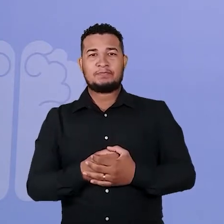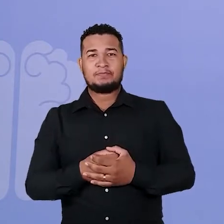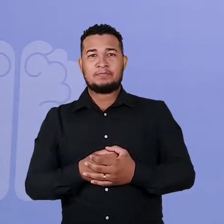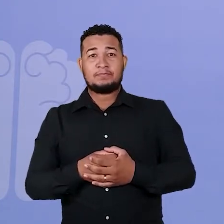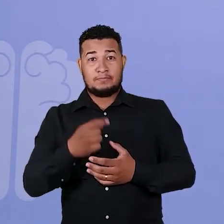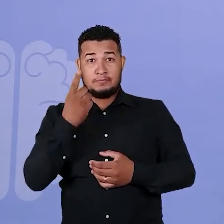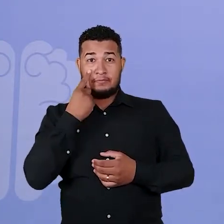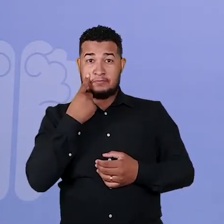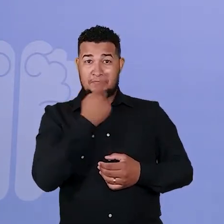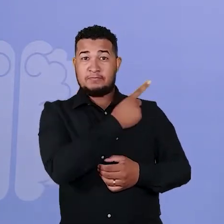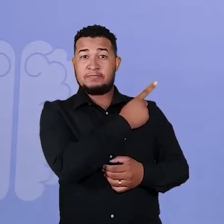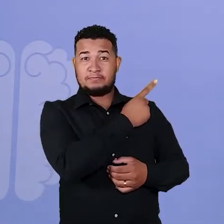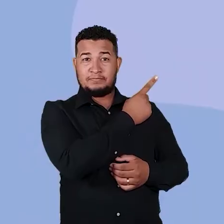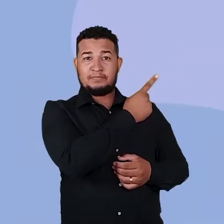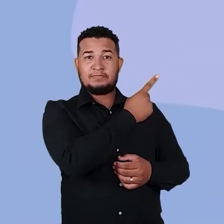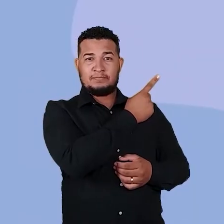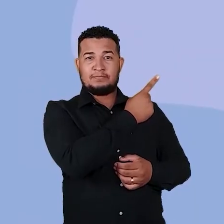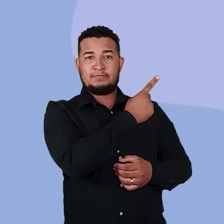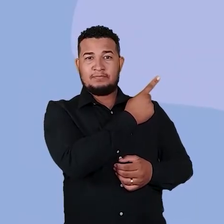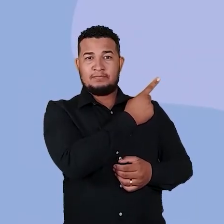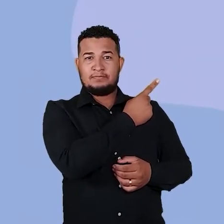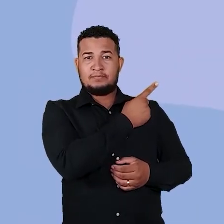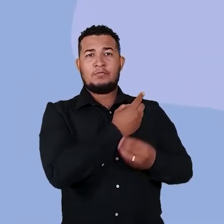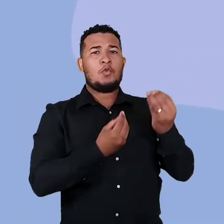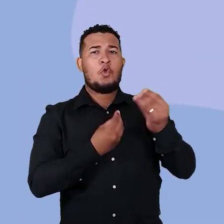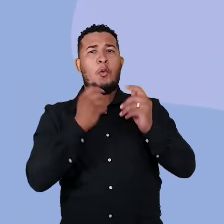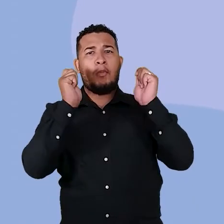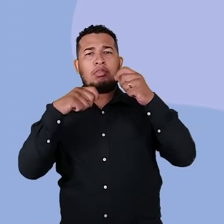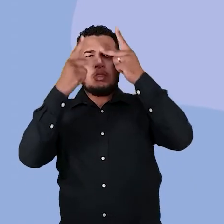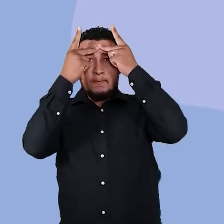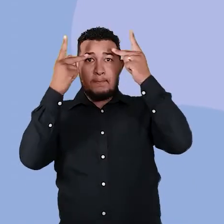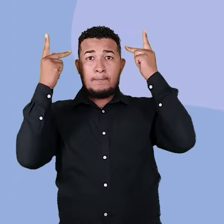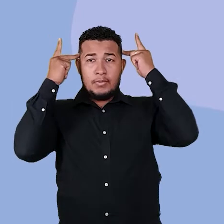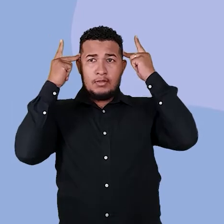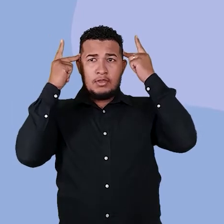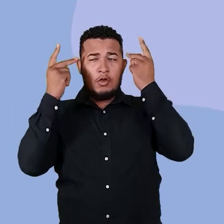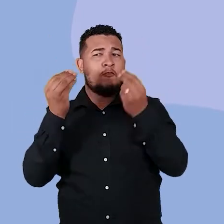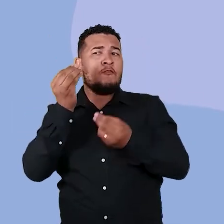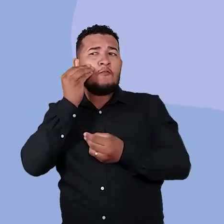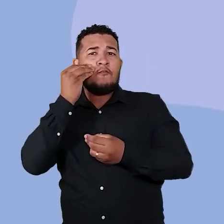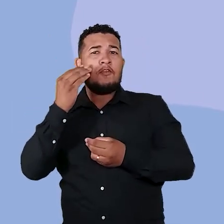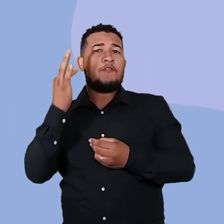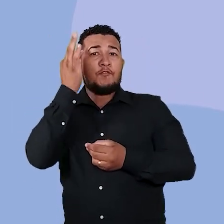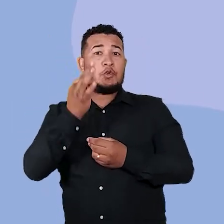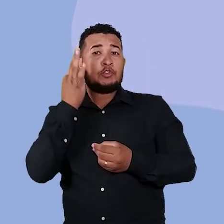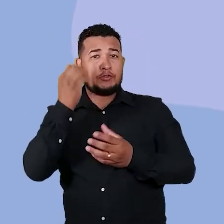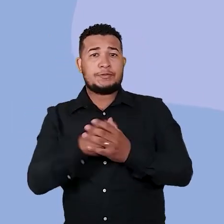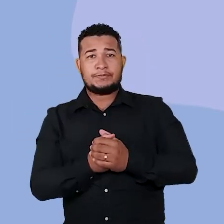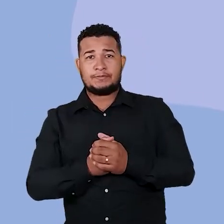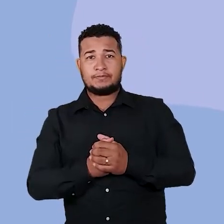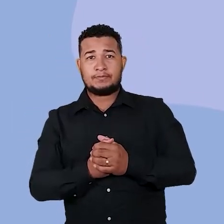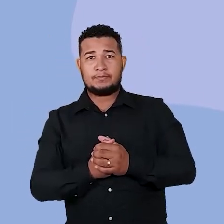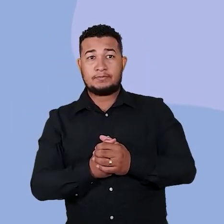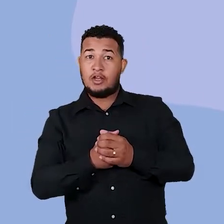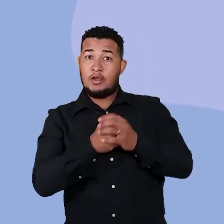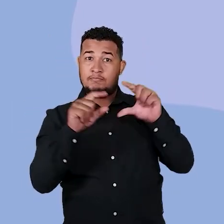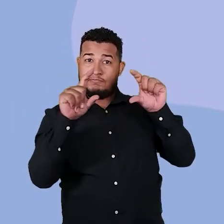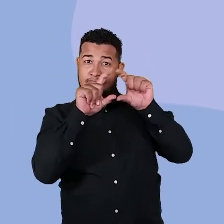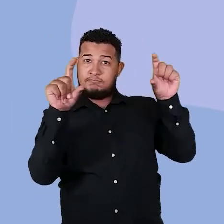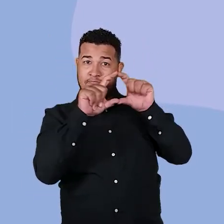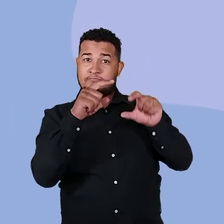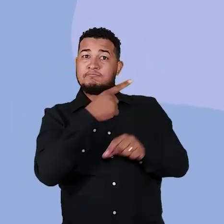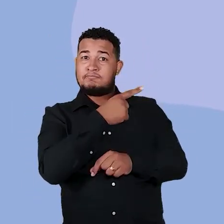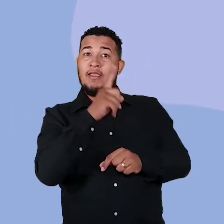começar. Vamos lá na tela para a gente ver como que Platão entende o começo da filosofia.